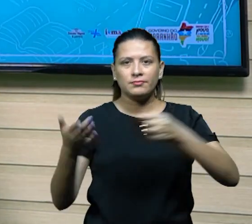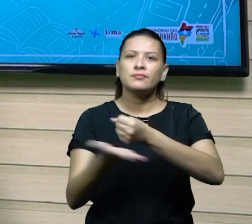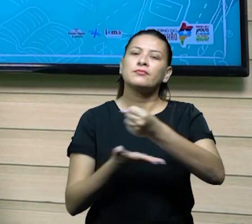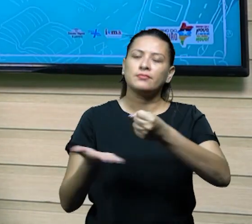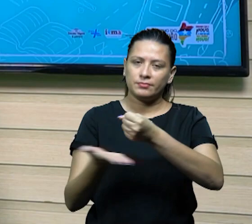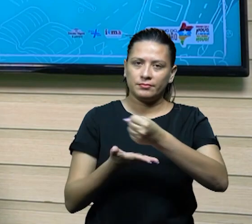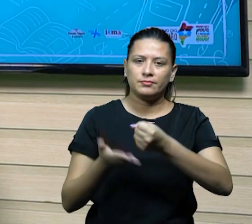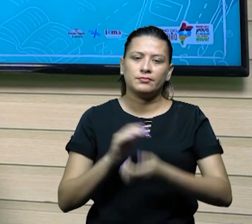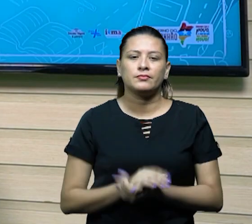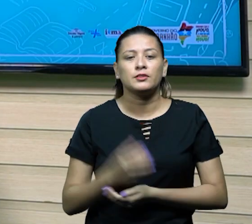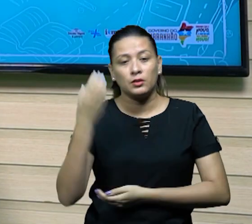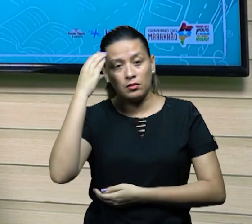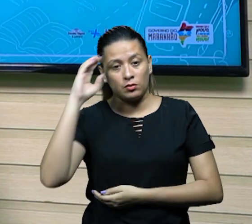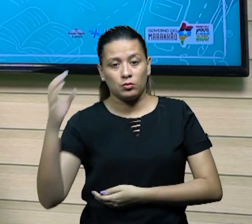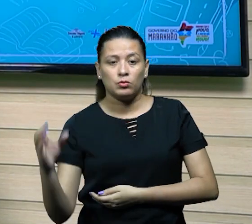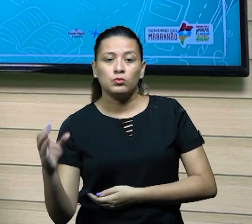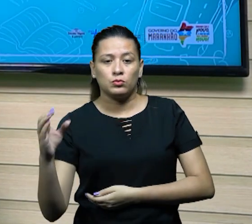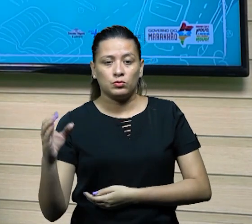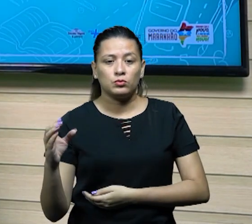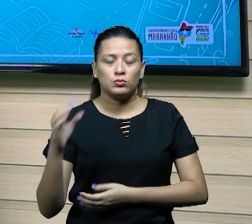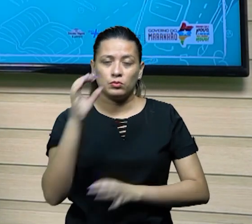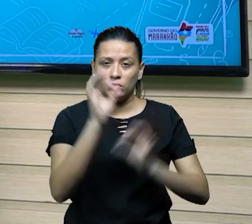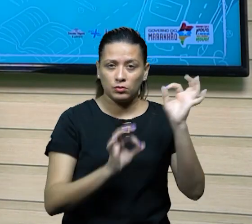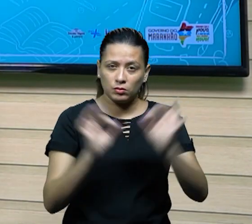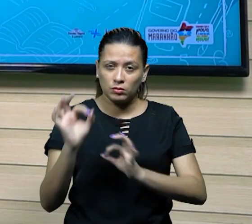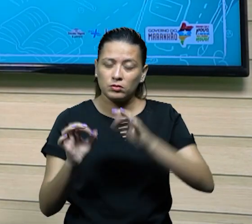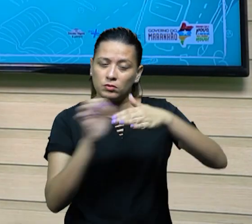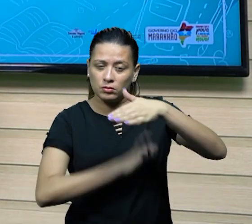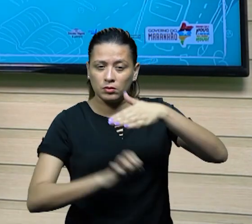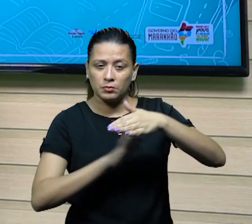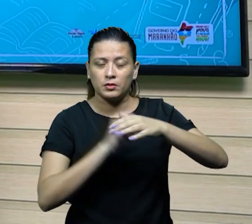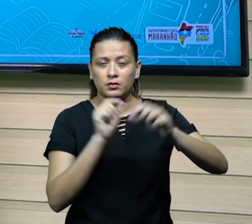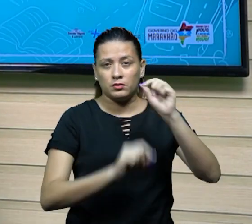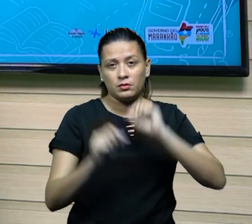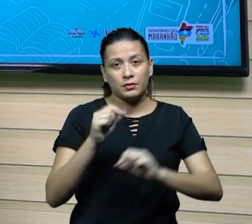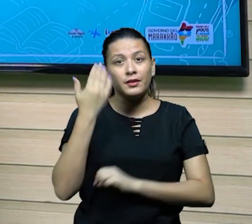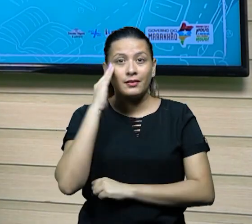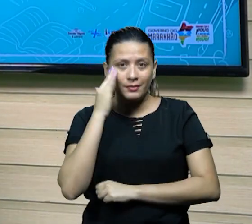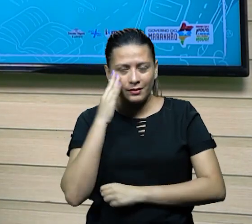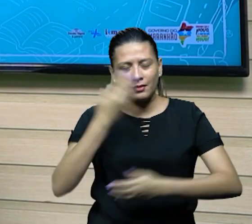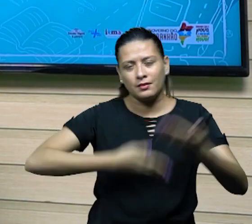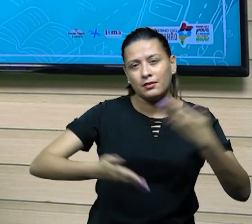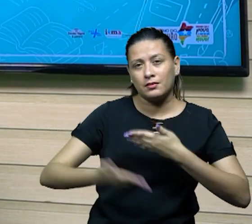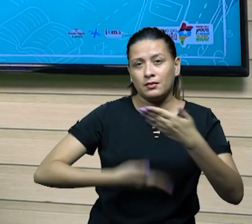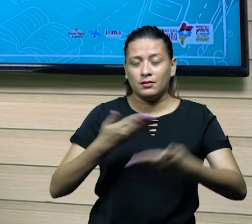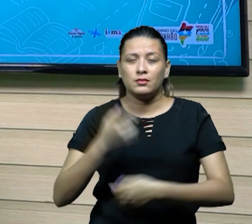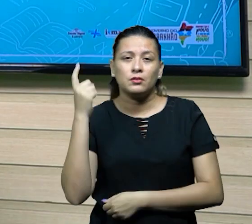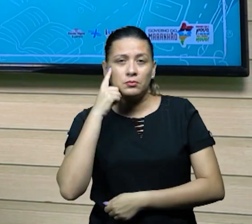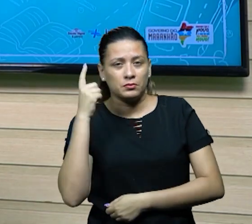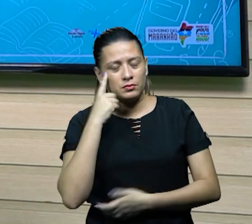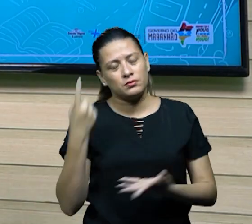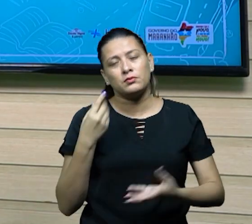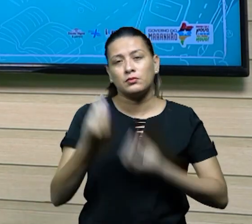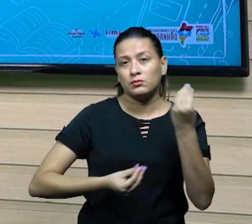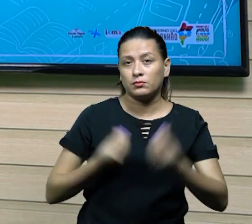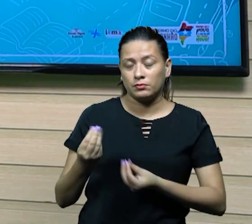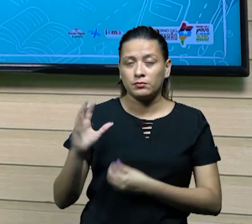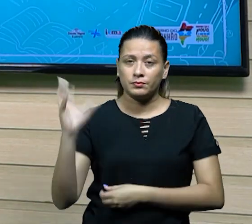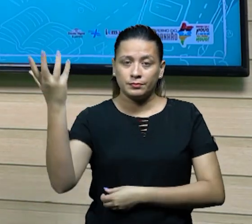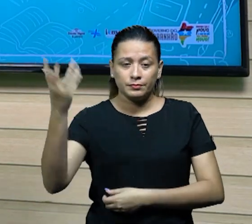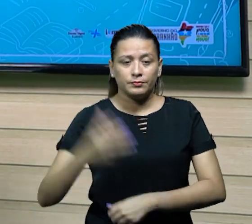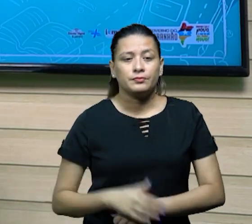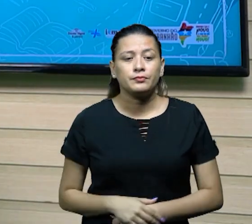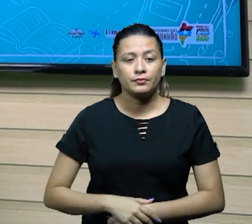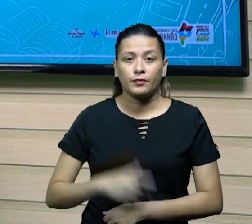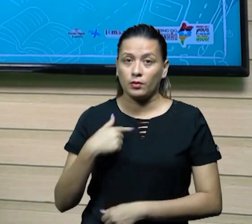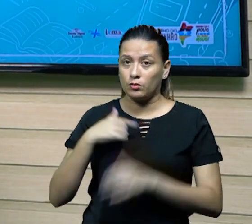80% de uma empresa se encontra no nível operacional. E aí, quando eu falo em cultura organizacional, é exatamente isso, é que esses 3 níveis,